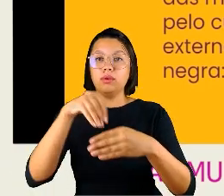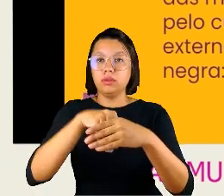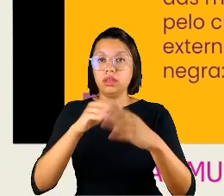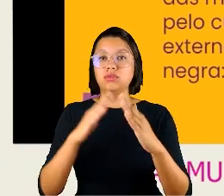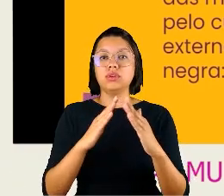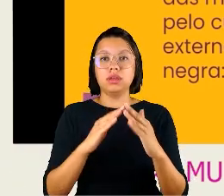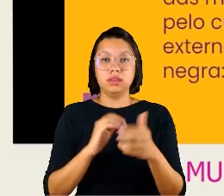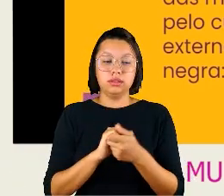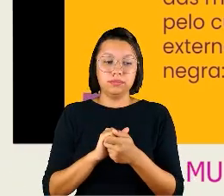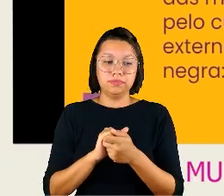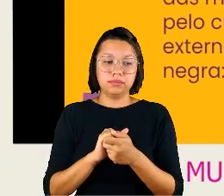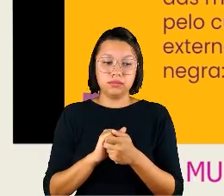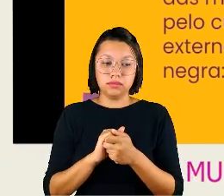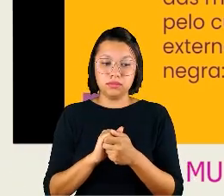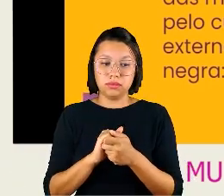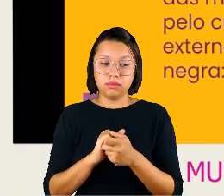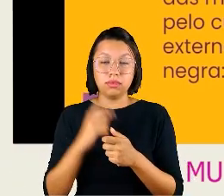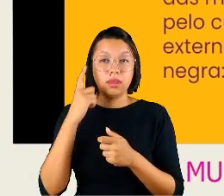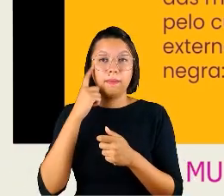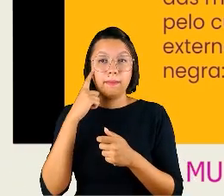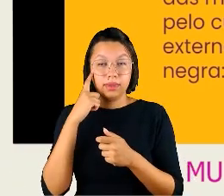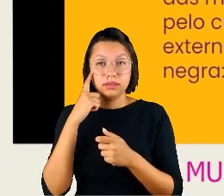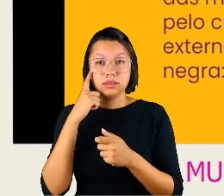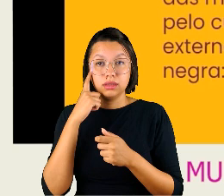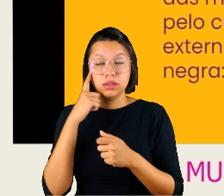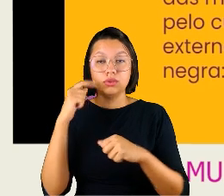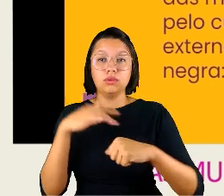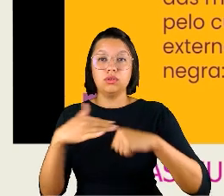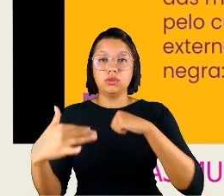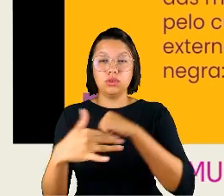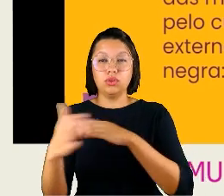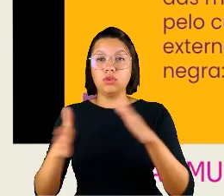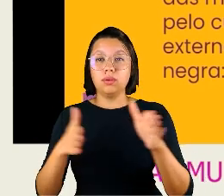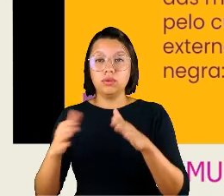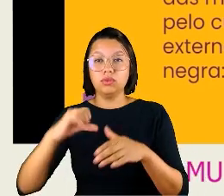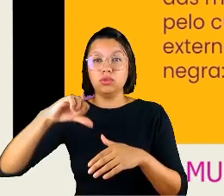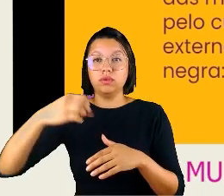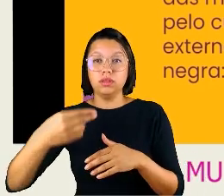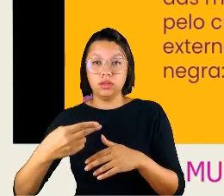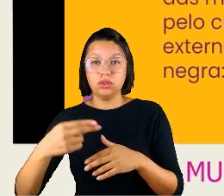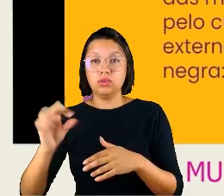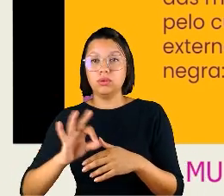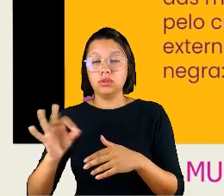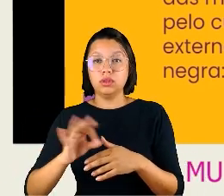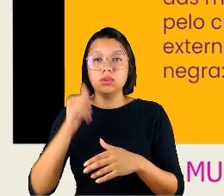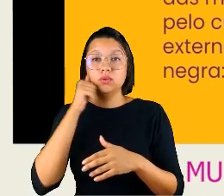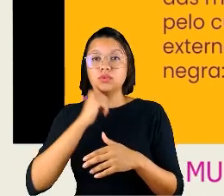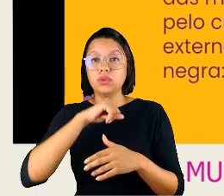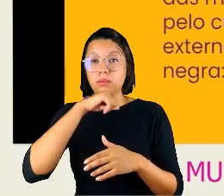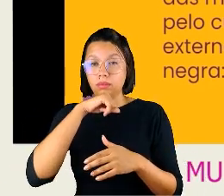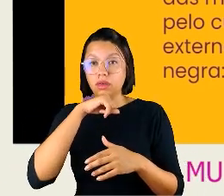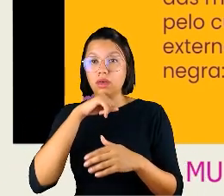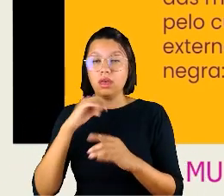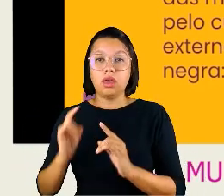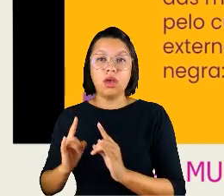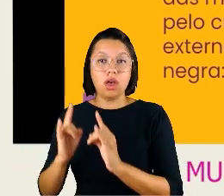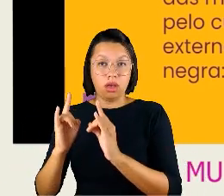casa. E aí, pensando nisso, no coronavírus, né, 92% das mães de favela dizem que faltará comida depois de um